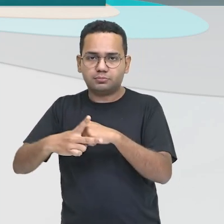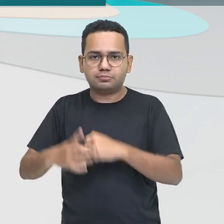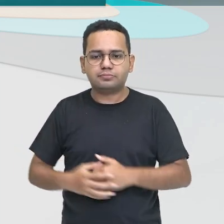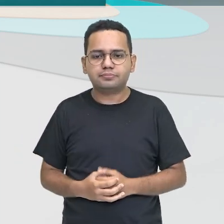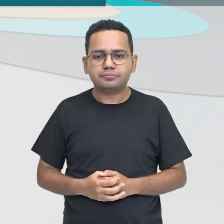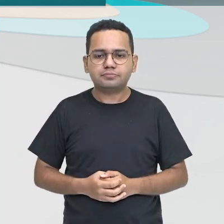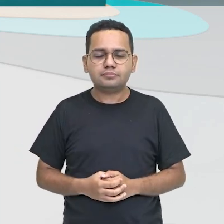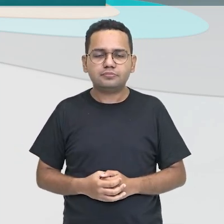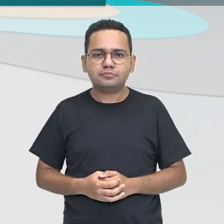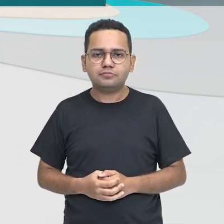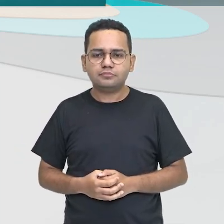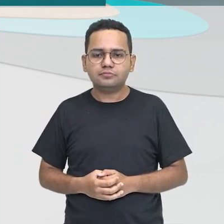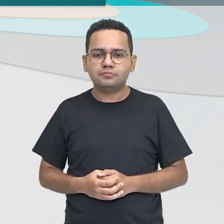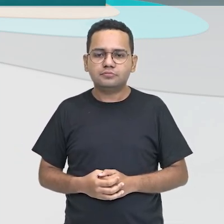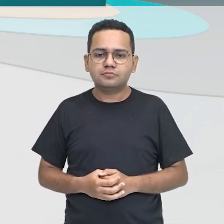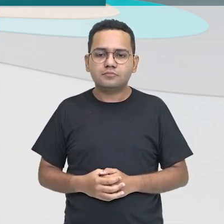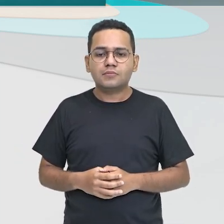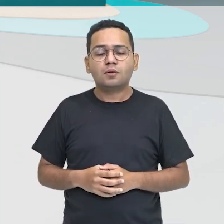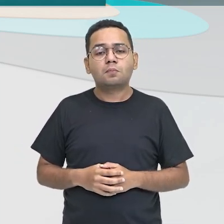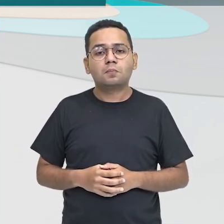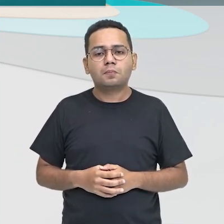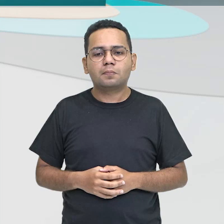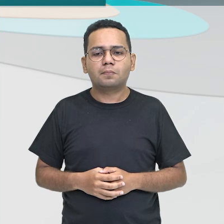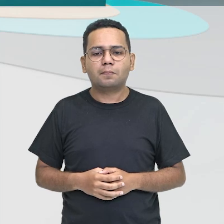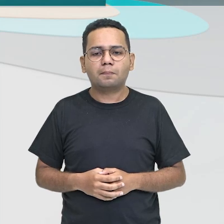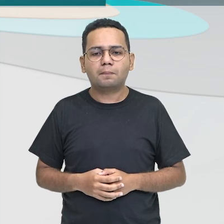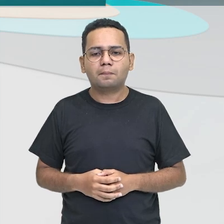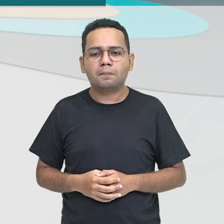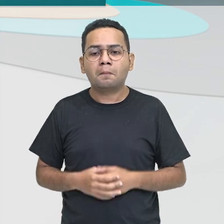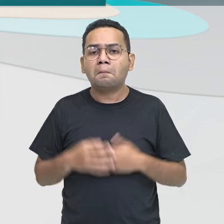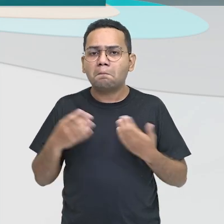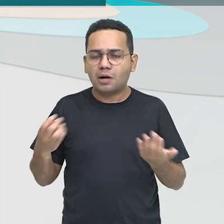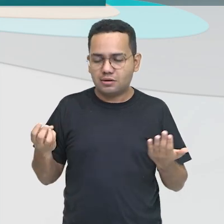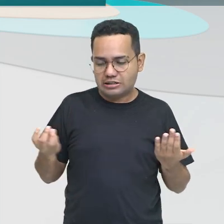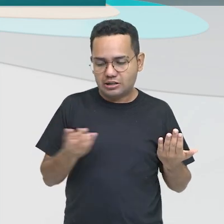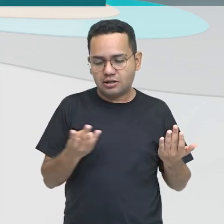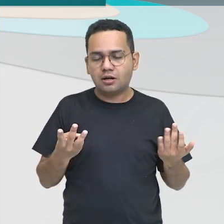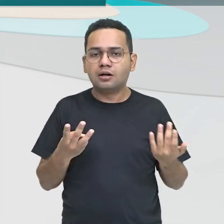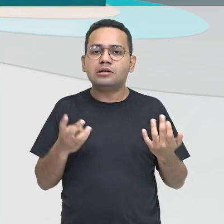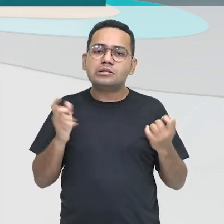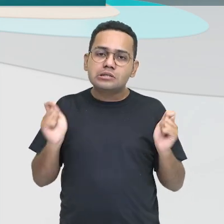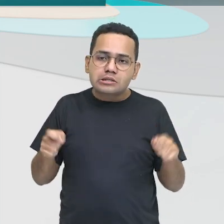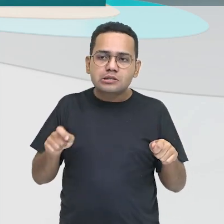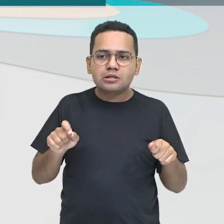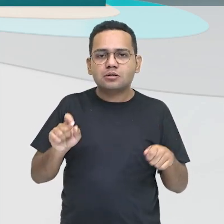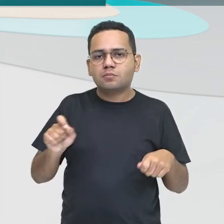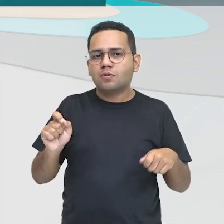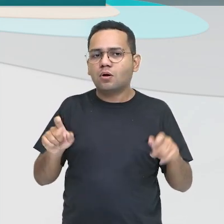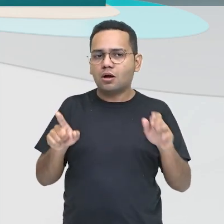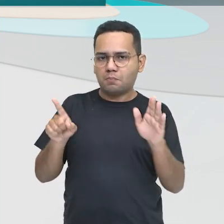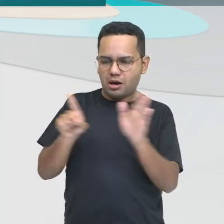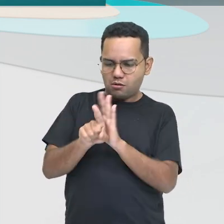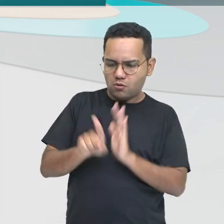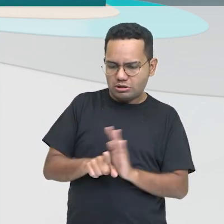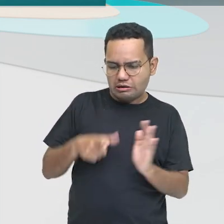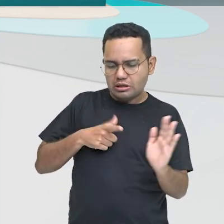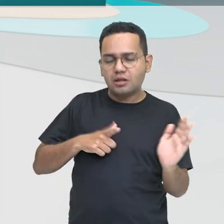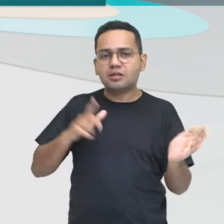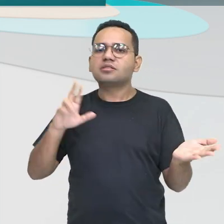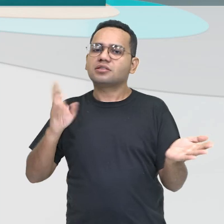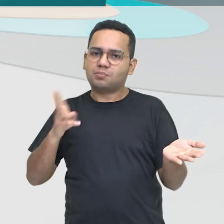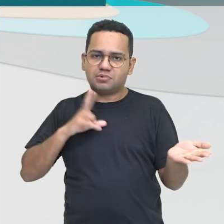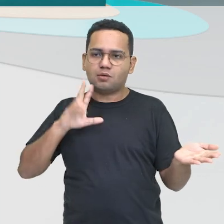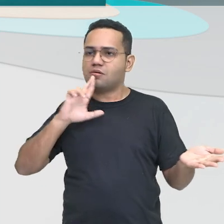advérbio. E ele sempre, em todas as situações, vai responder uma dessas perguntas aqui, tá certo? Eu vou mostrar para vocês na